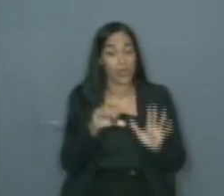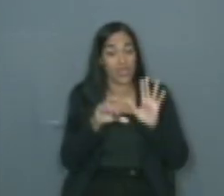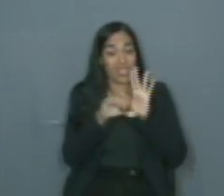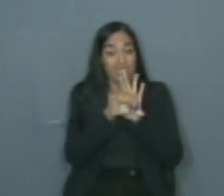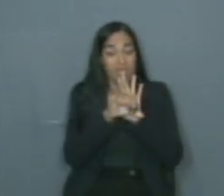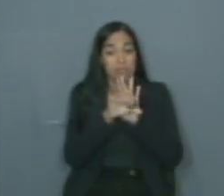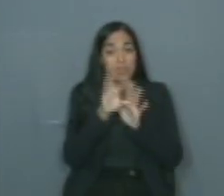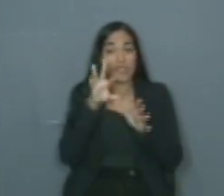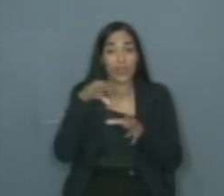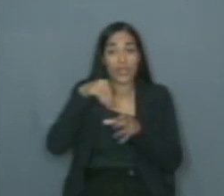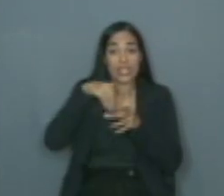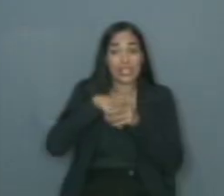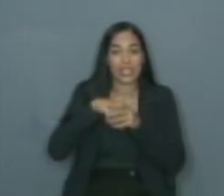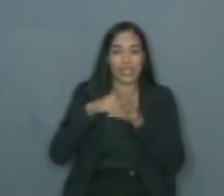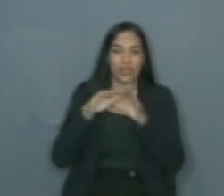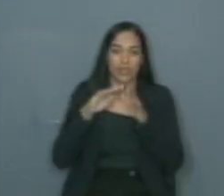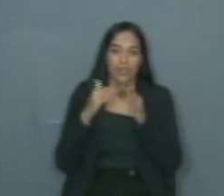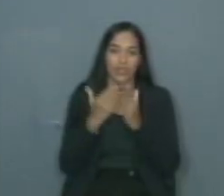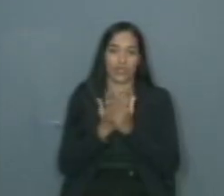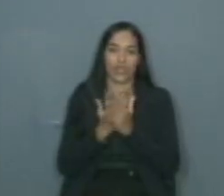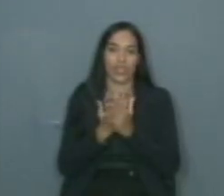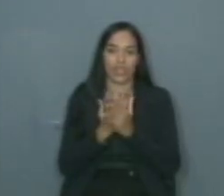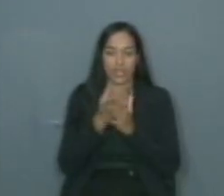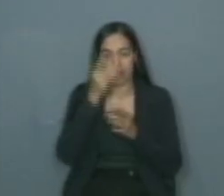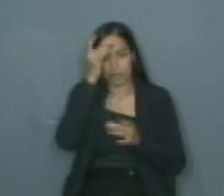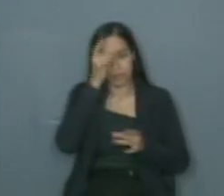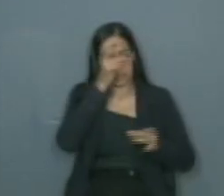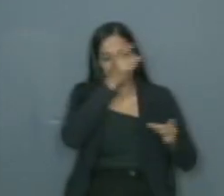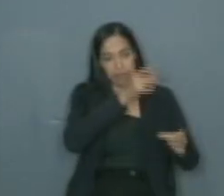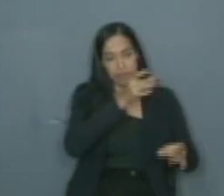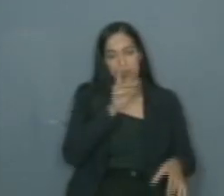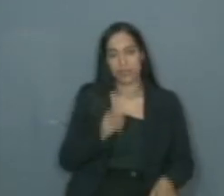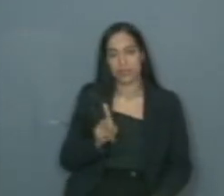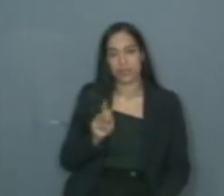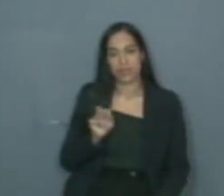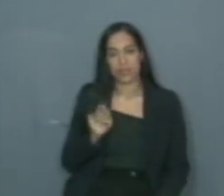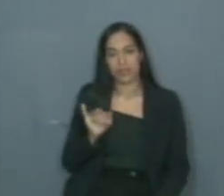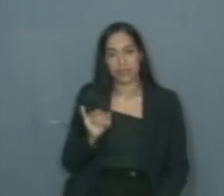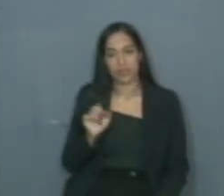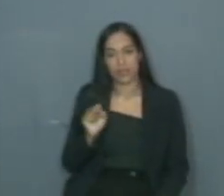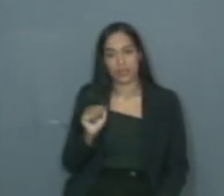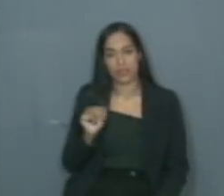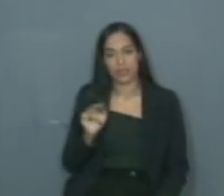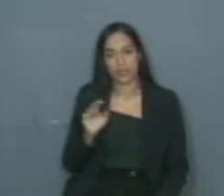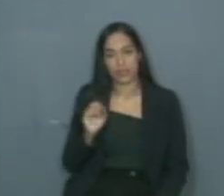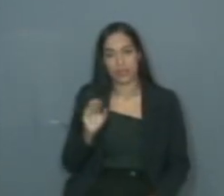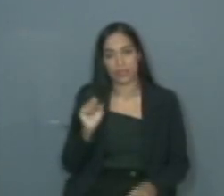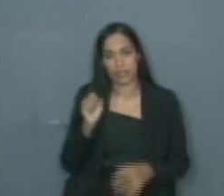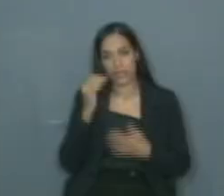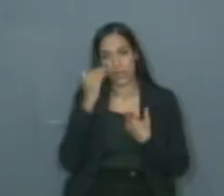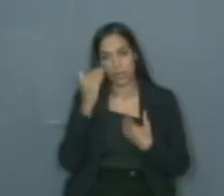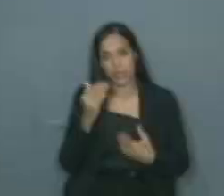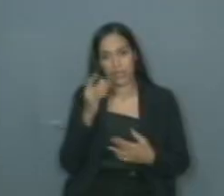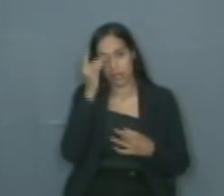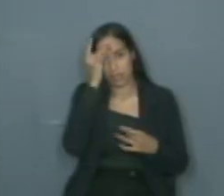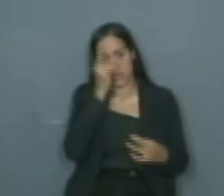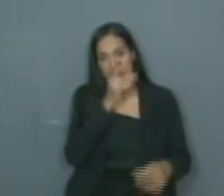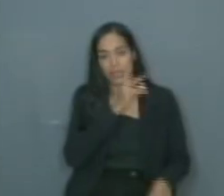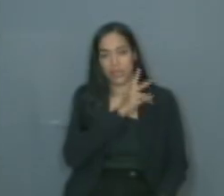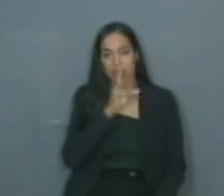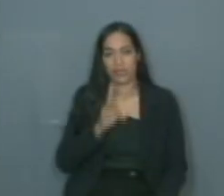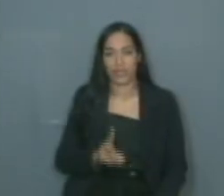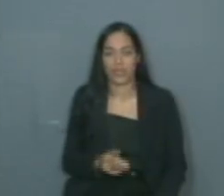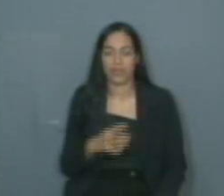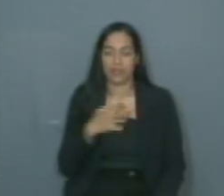aconteceu dentro da escola. Eu ouço com atenção a vereadora Karen Santos. Obrigada pela parte, vereadora. Eu